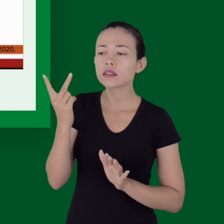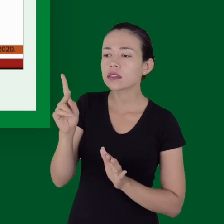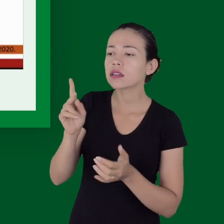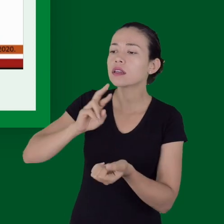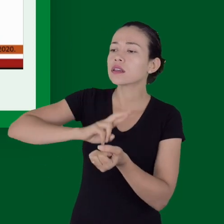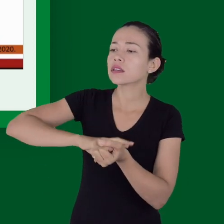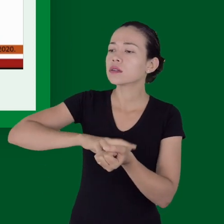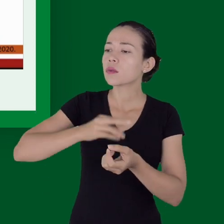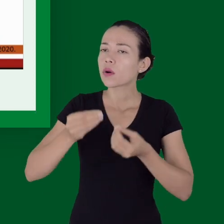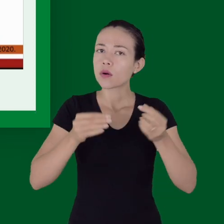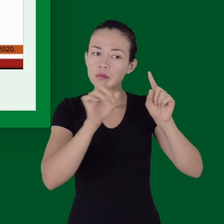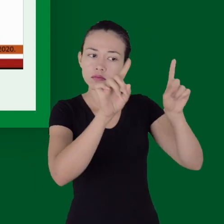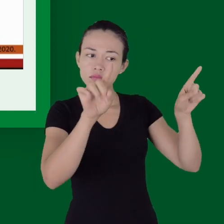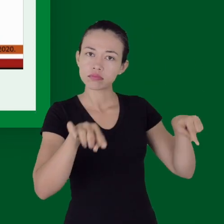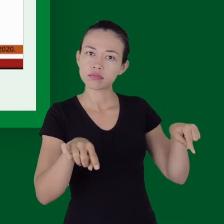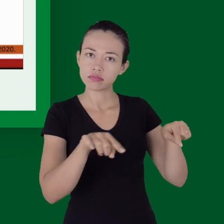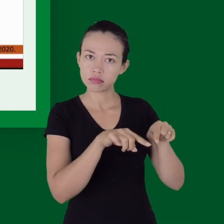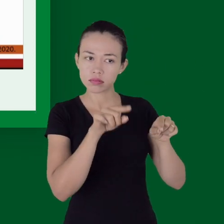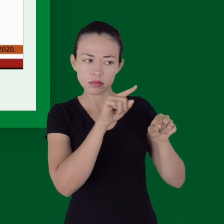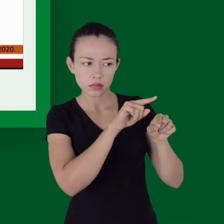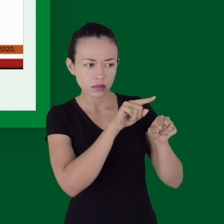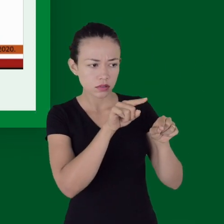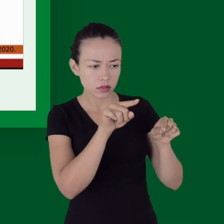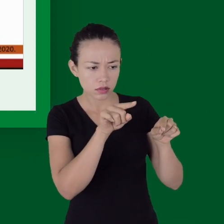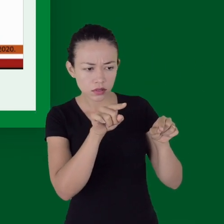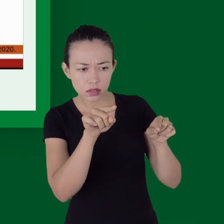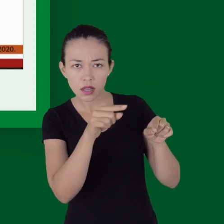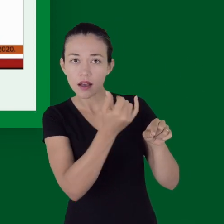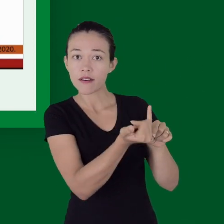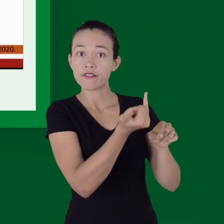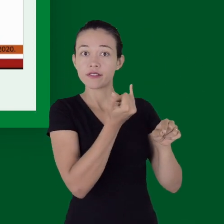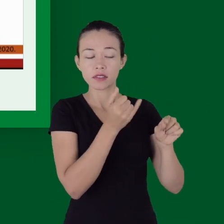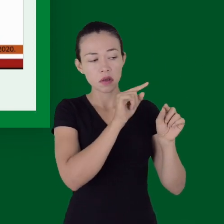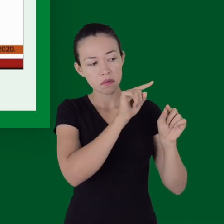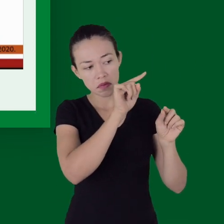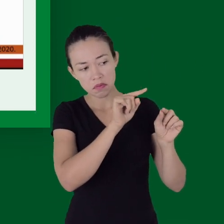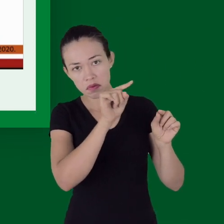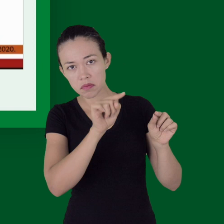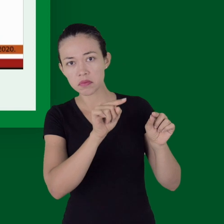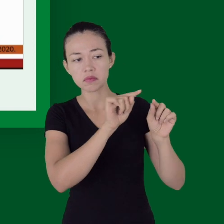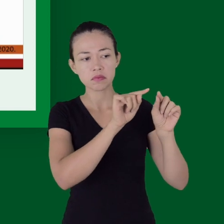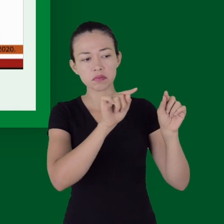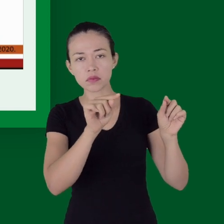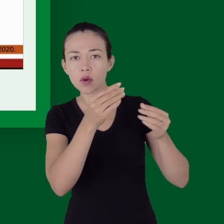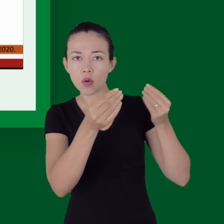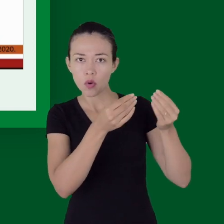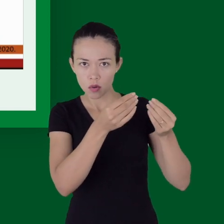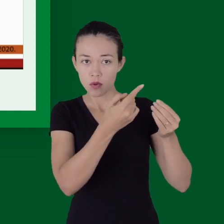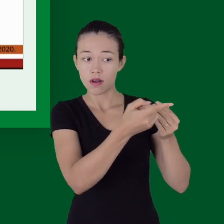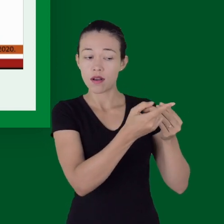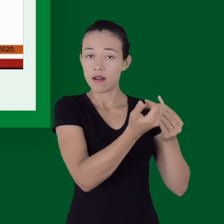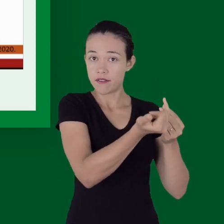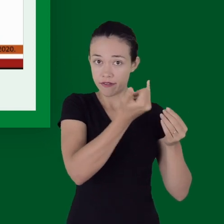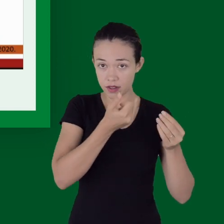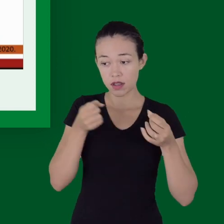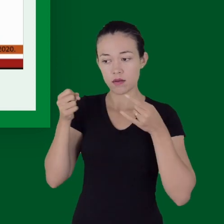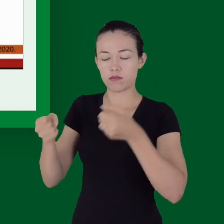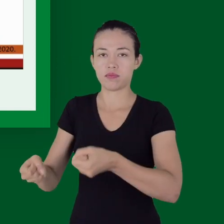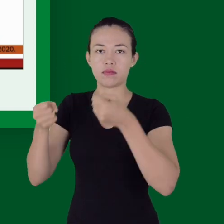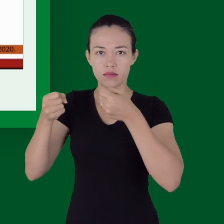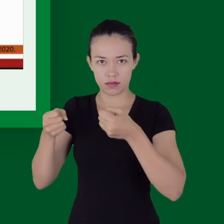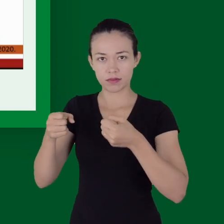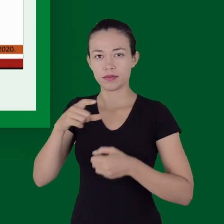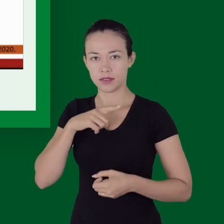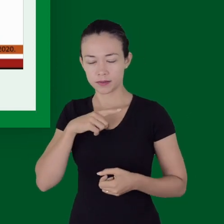ritmo no monitor e indicar ou não o choque, a desfibrilação. A gente vai ter já o controle das vias aéreas com